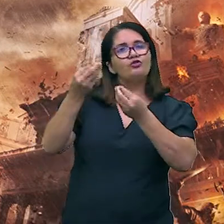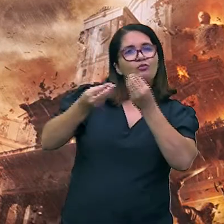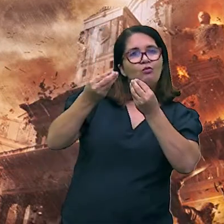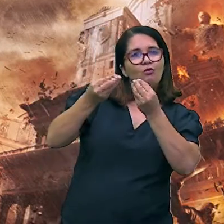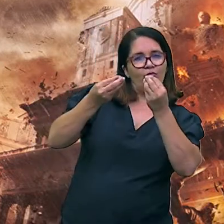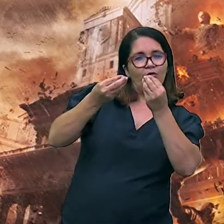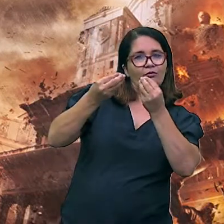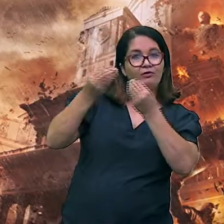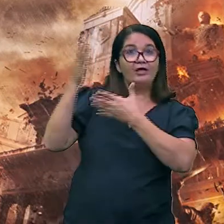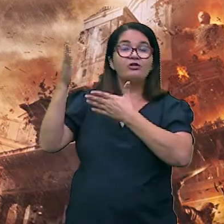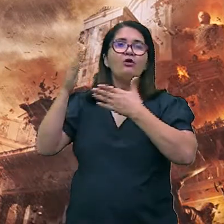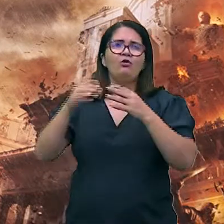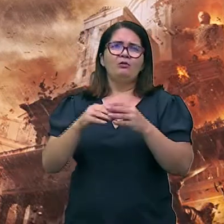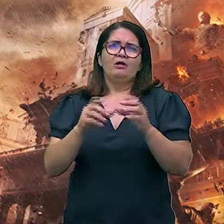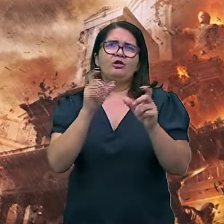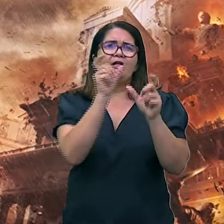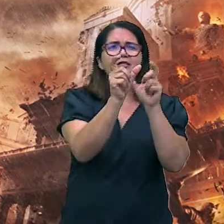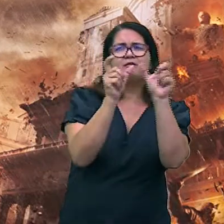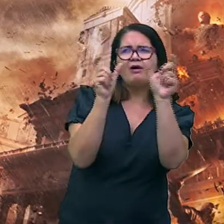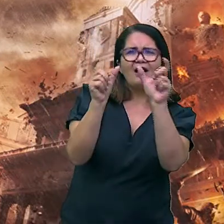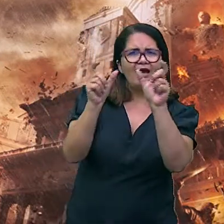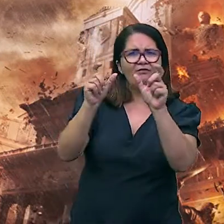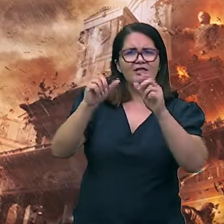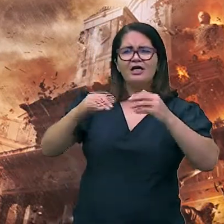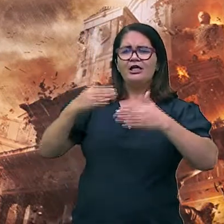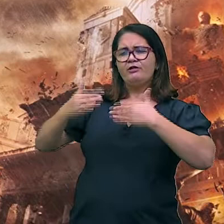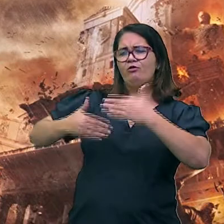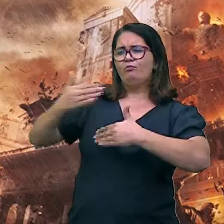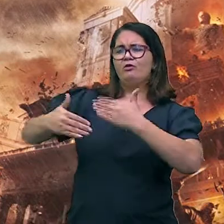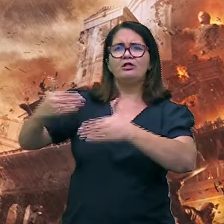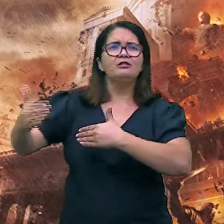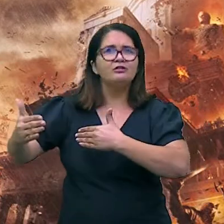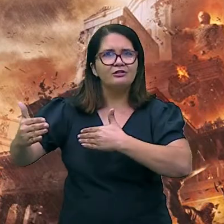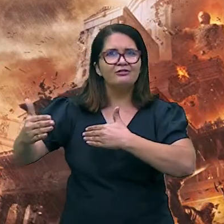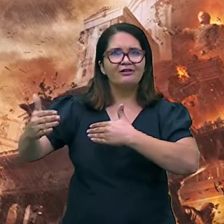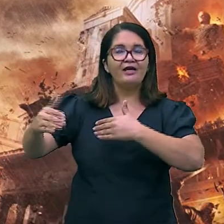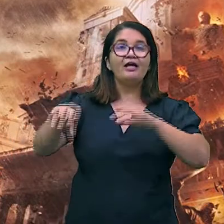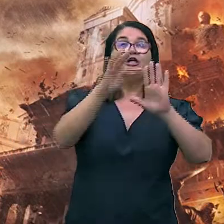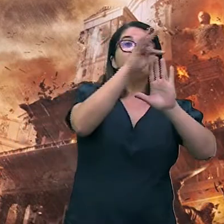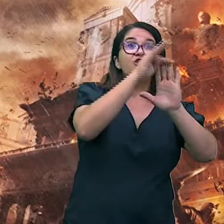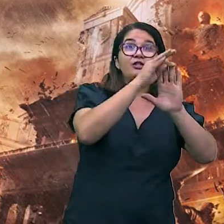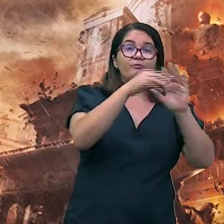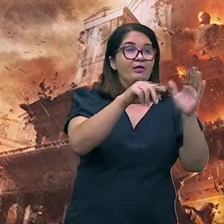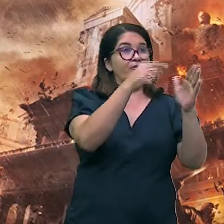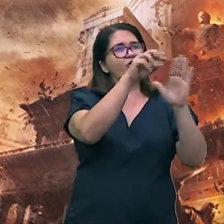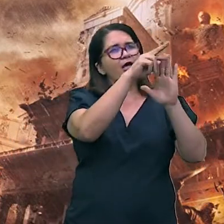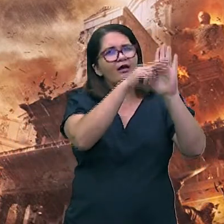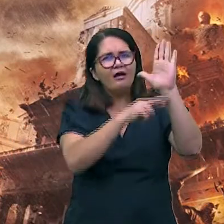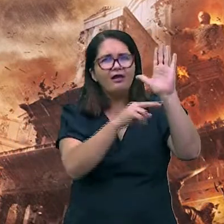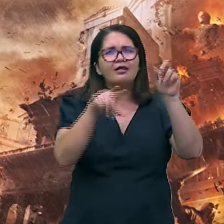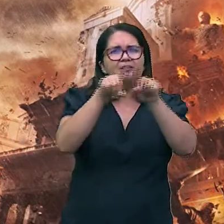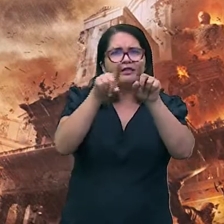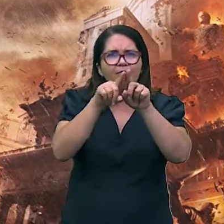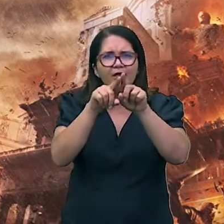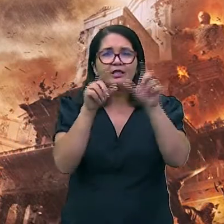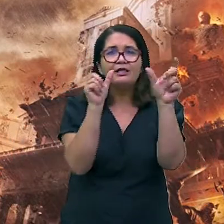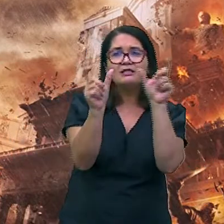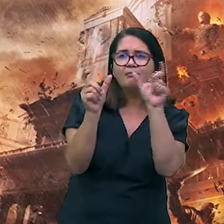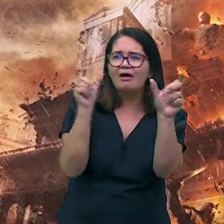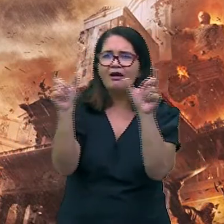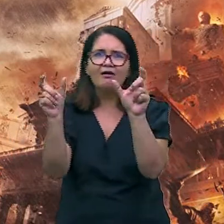ordenação progressiva de palavras ou de termos relacionados entre si, de modo